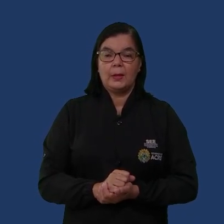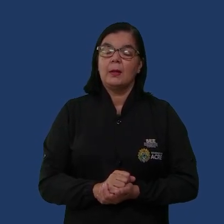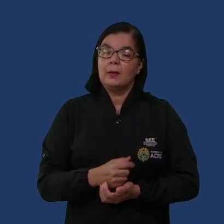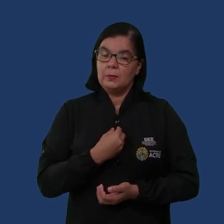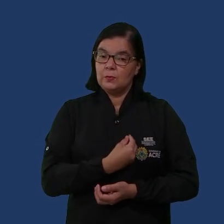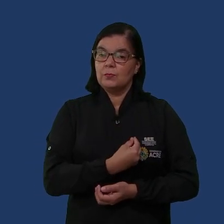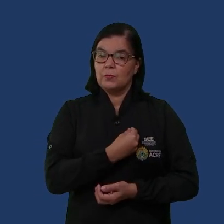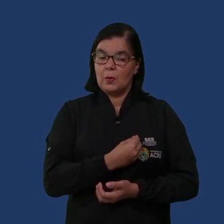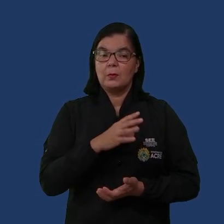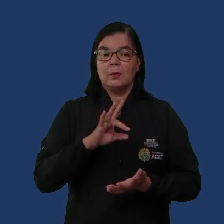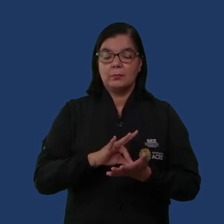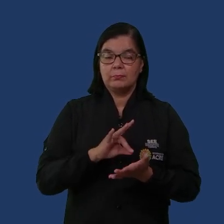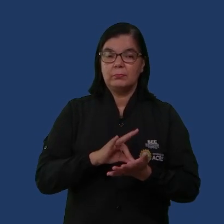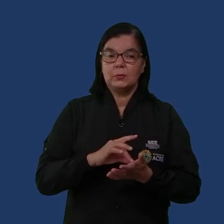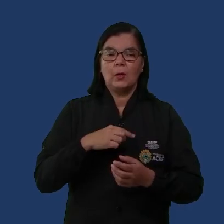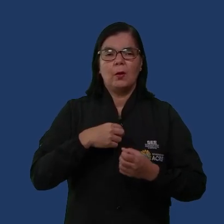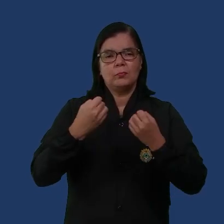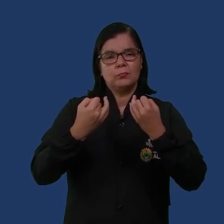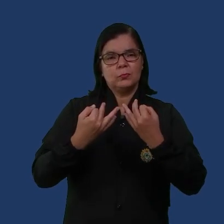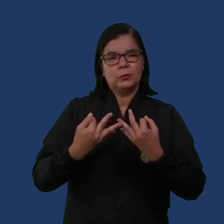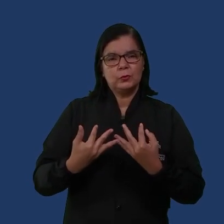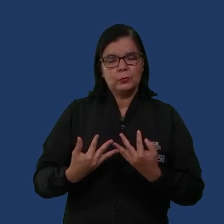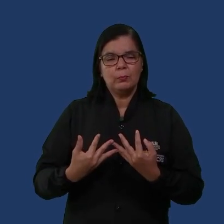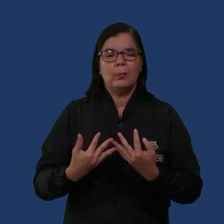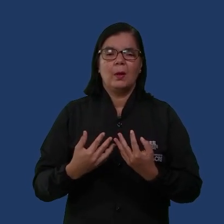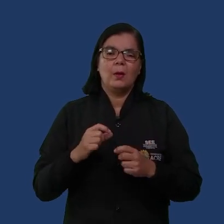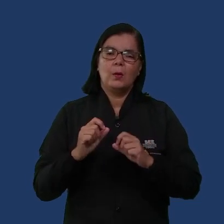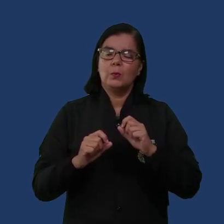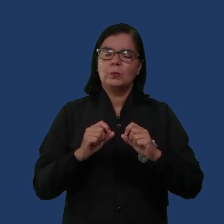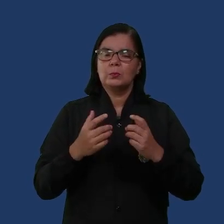Vida Real. E aí fala um pouco sobre